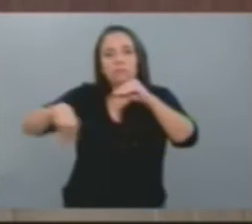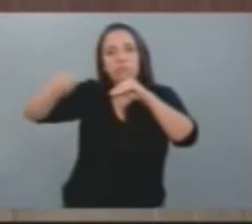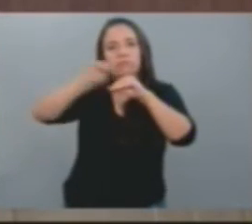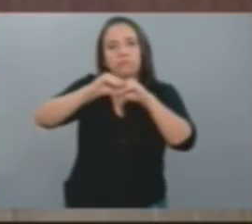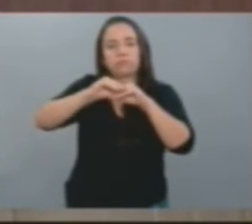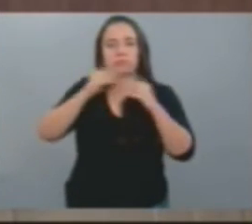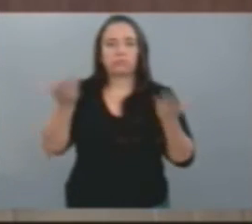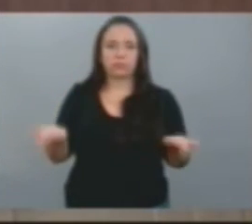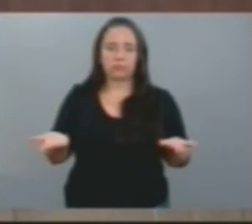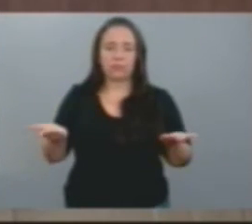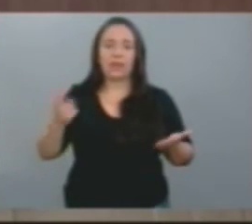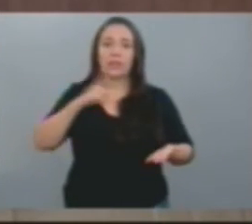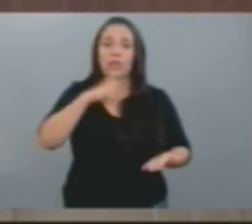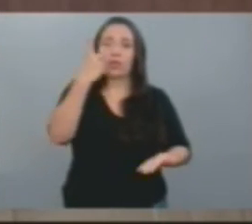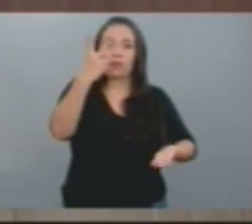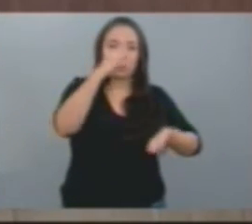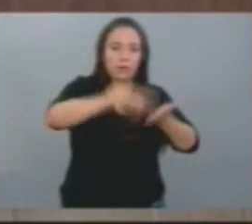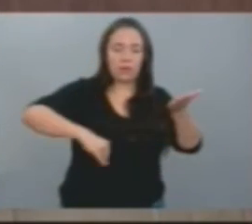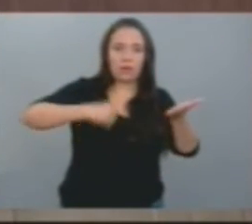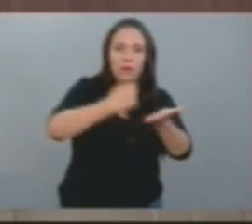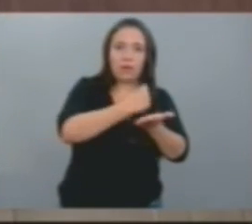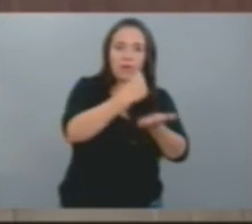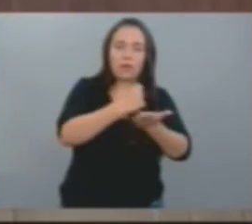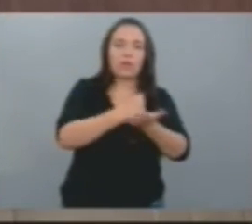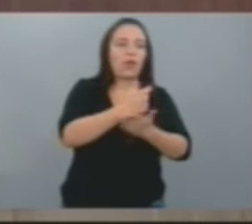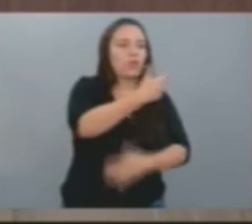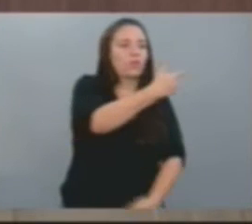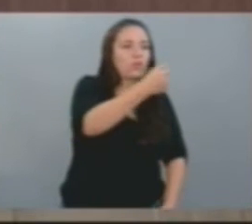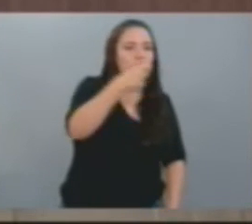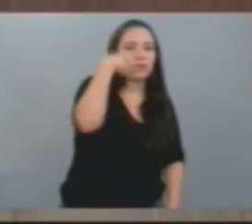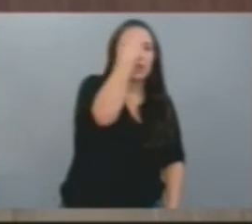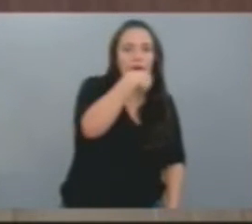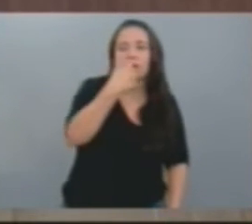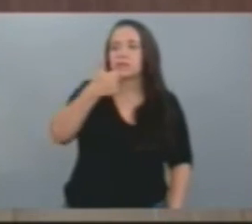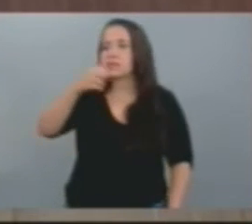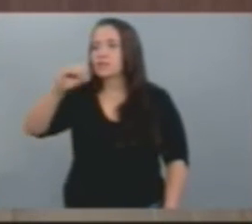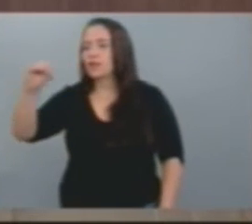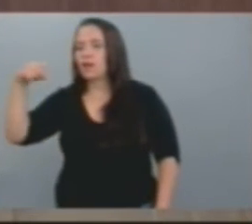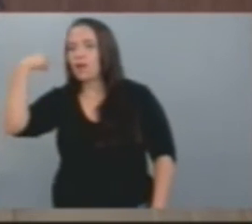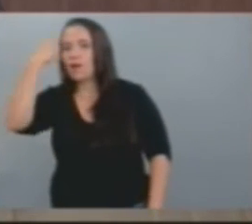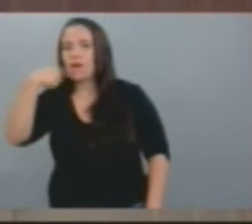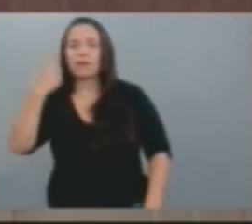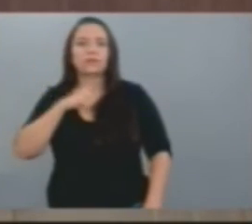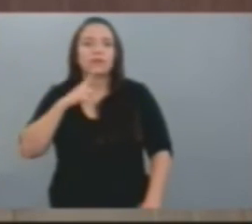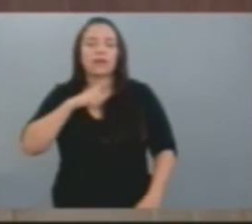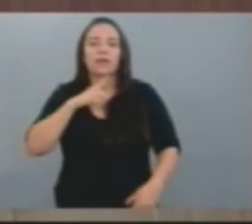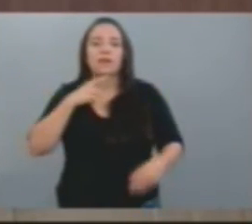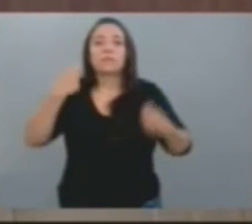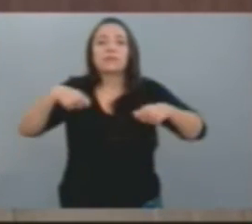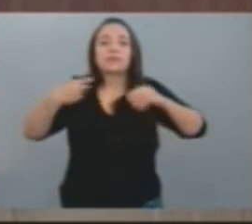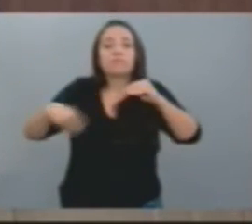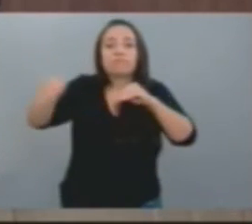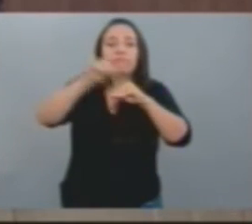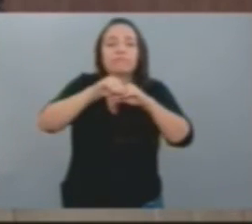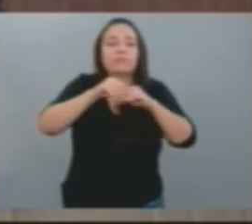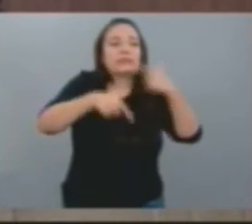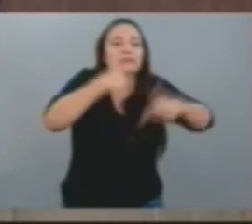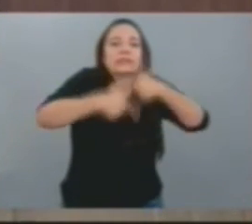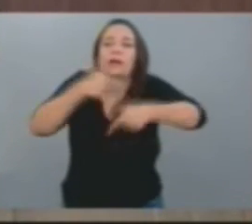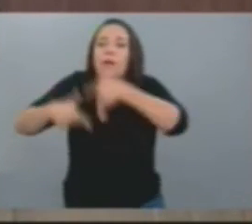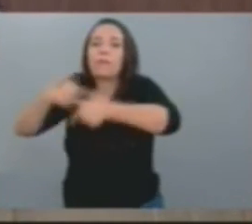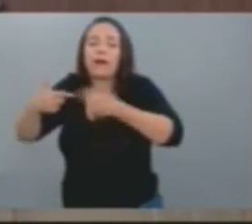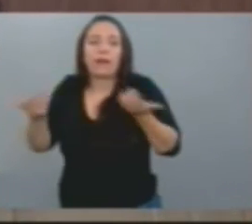que tem 2 contratos, 200 horas numa rede, 100 horas em outra, ou 200 horas na rede estadual e 100 horas na rede estadual, porque isso já